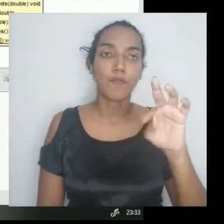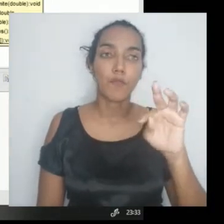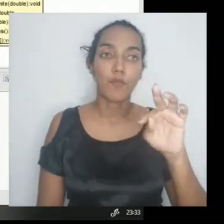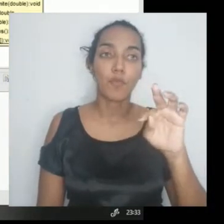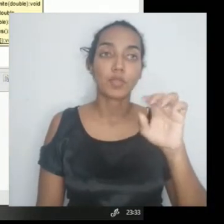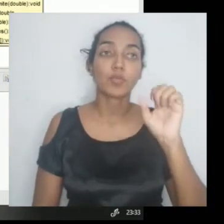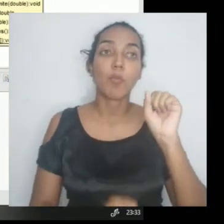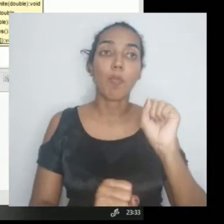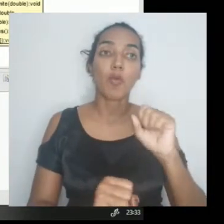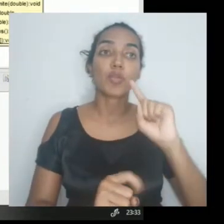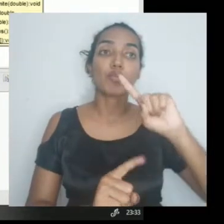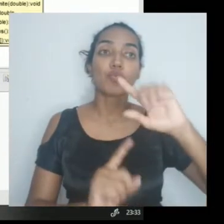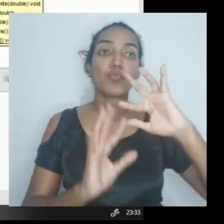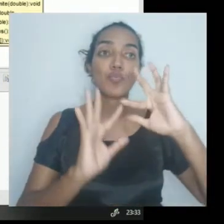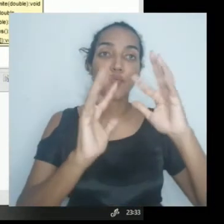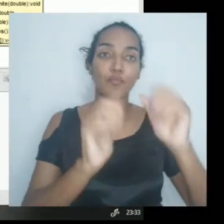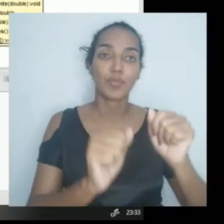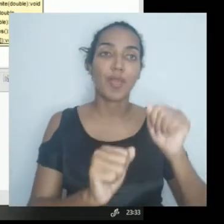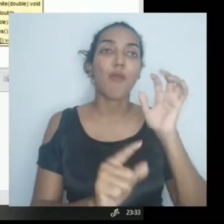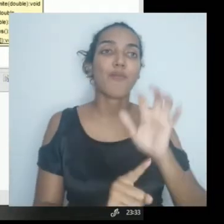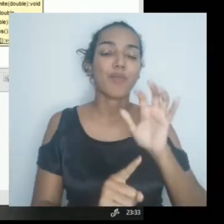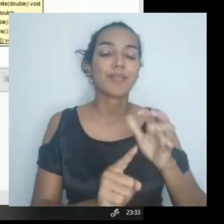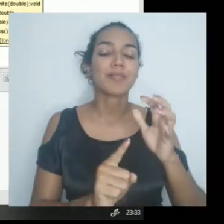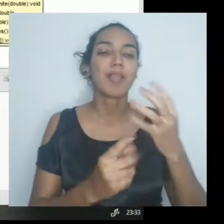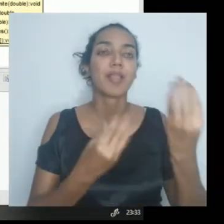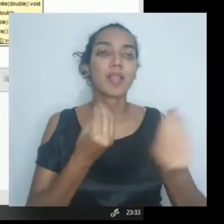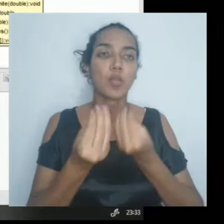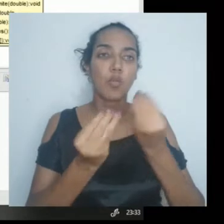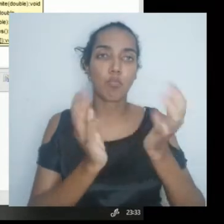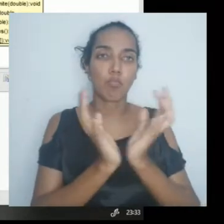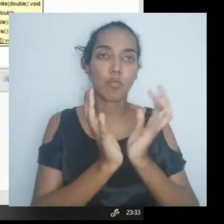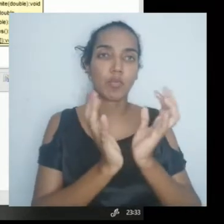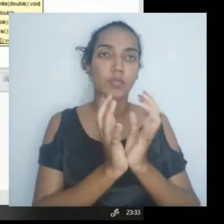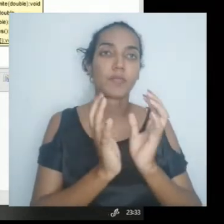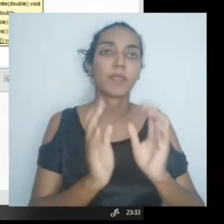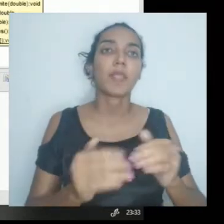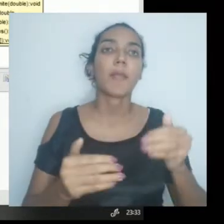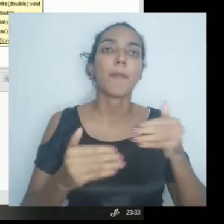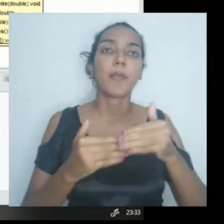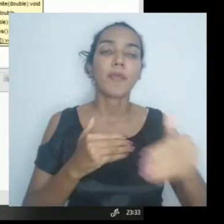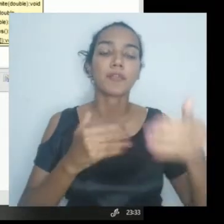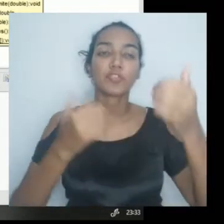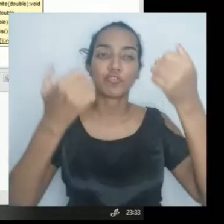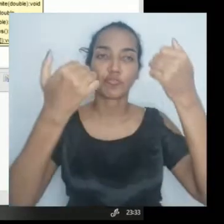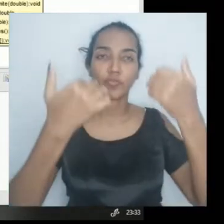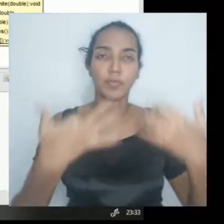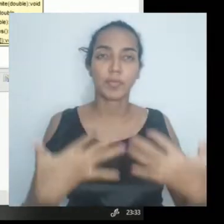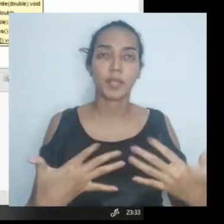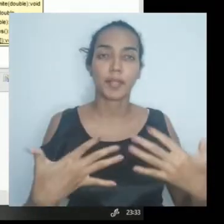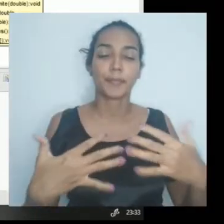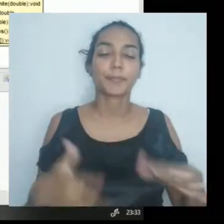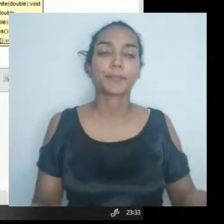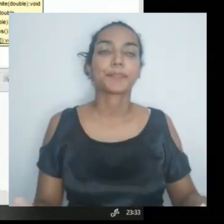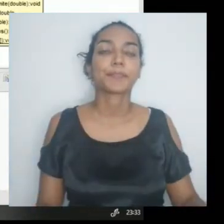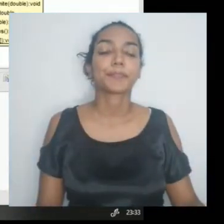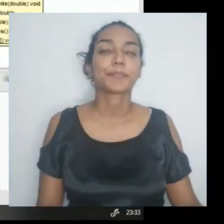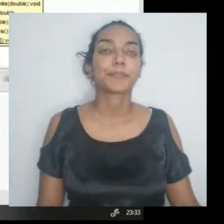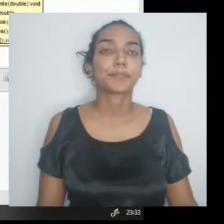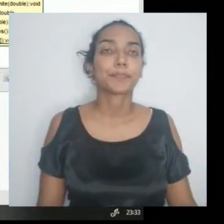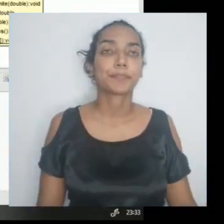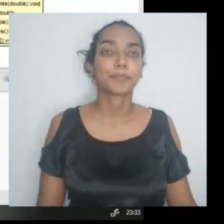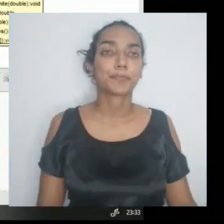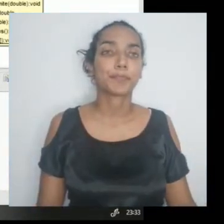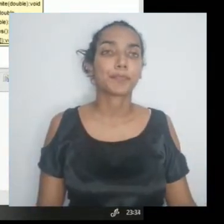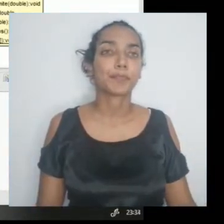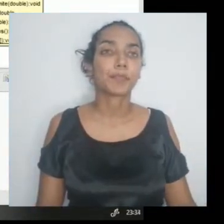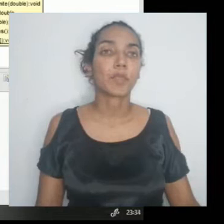frente a gente vai falar um pouquinho mais sobre o equals, mas vamos deixar esse detalhe para mais tarde, certo? Vamos para a implementação da classe poupança.